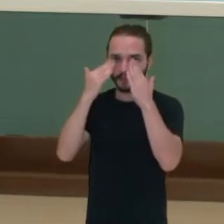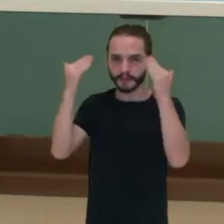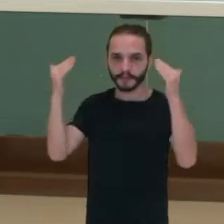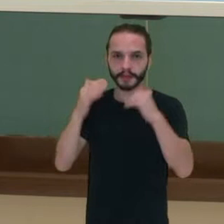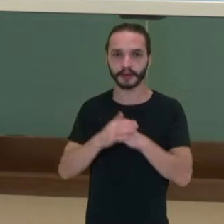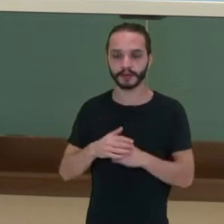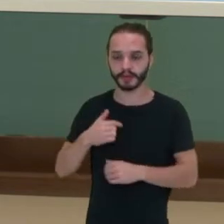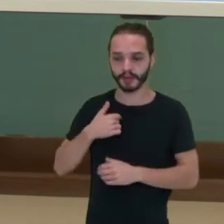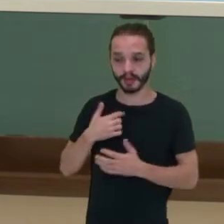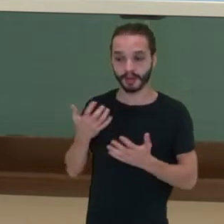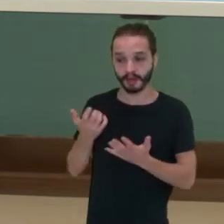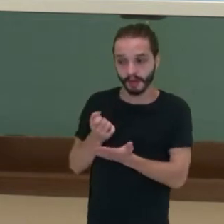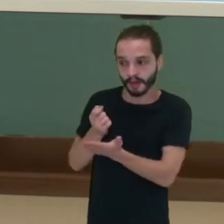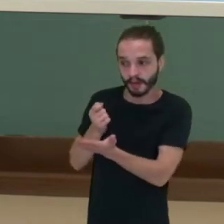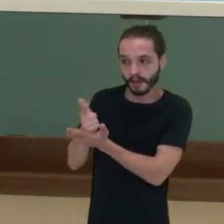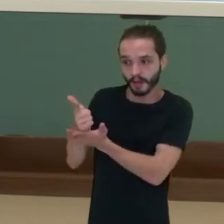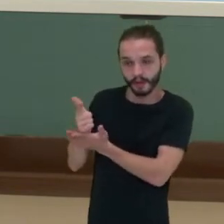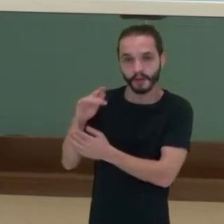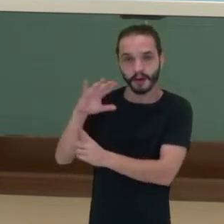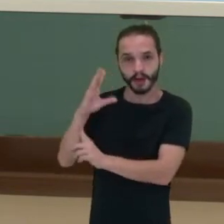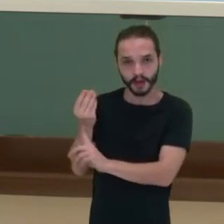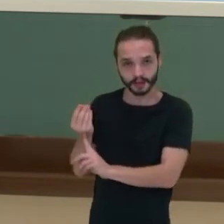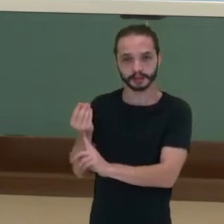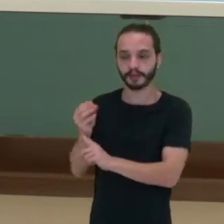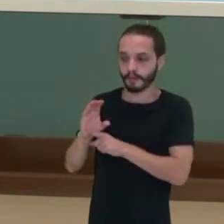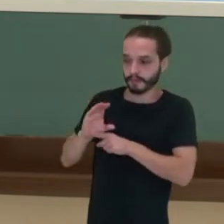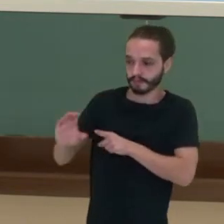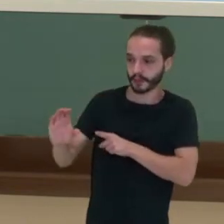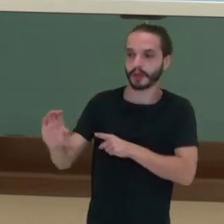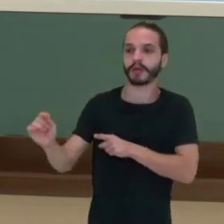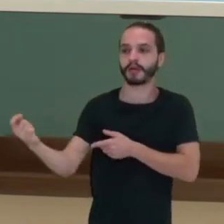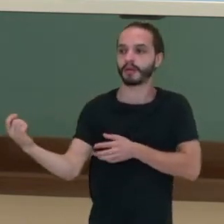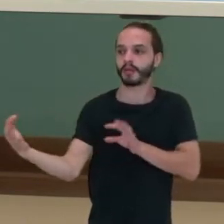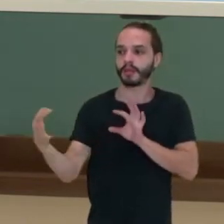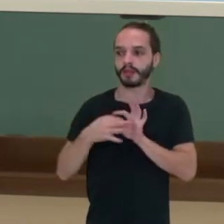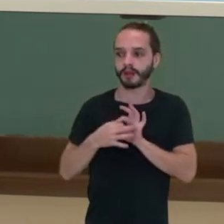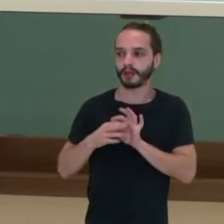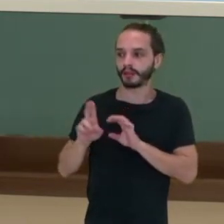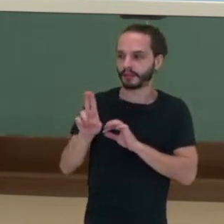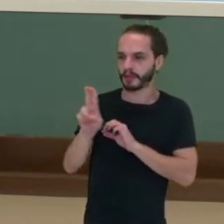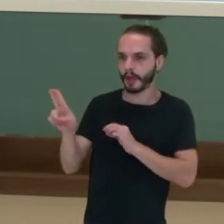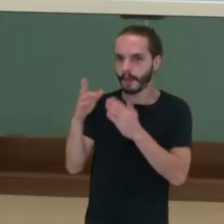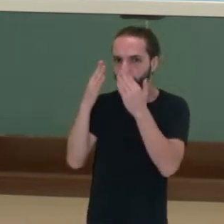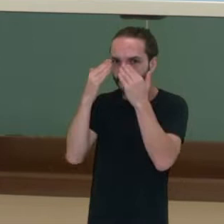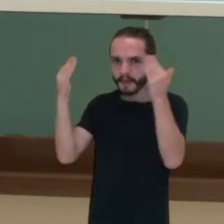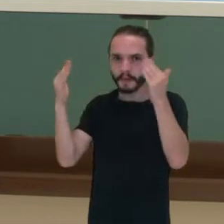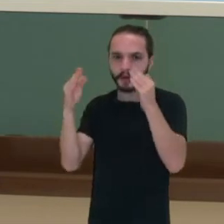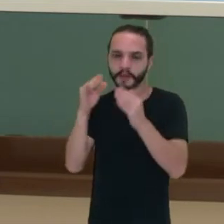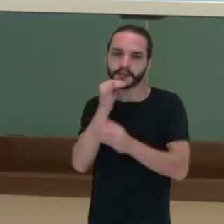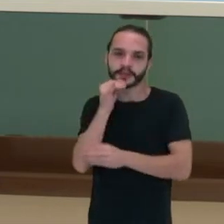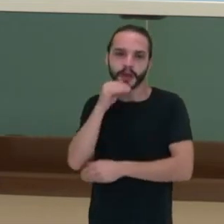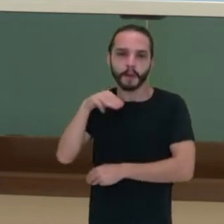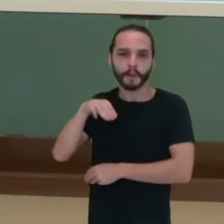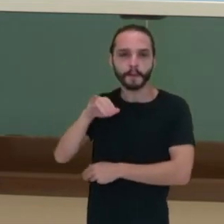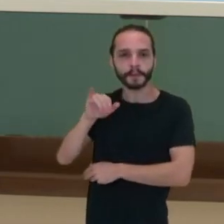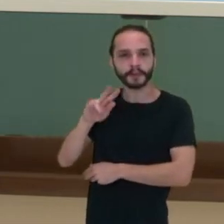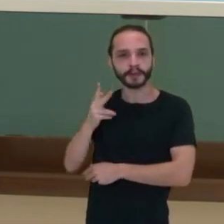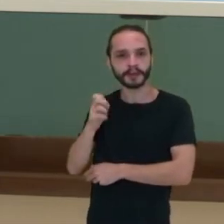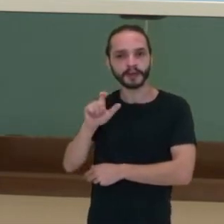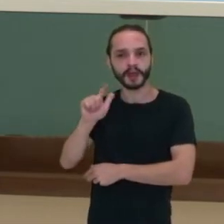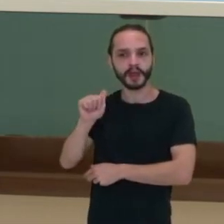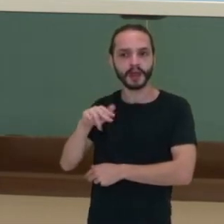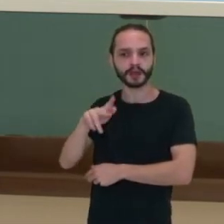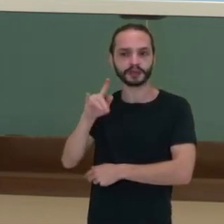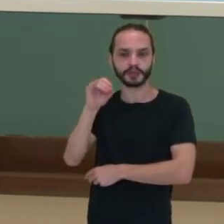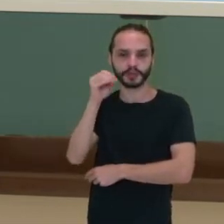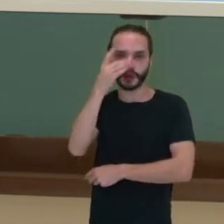que era um comprador de uma obra de arte, quando você estava associado a um nome famoso que era Michelangelo, por teu status social ficava muito maior.